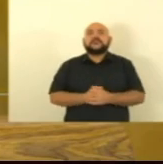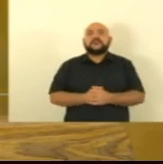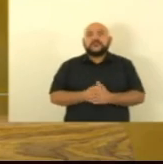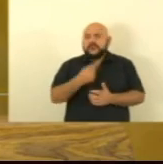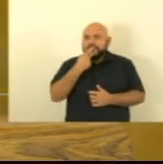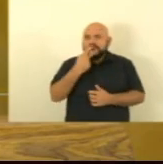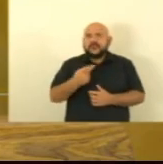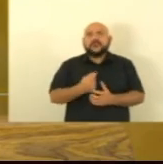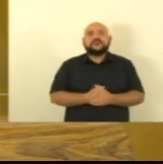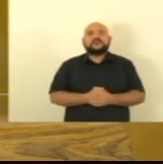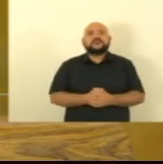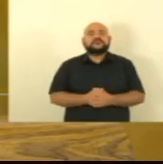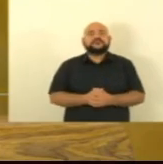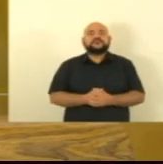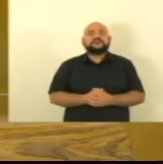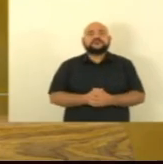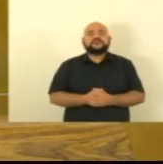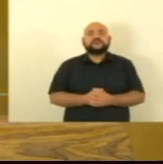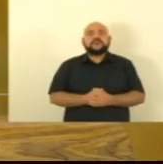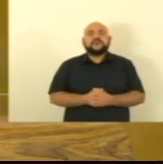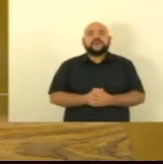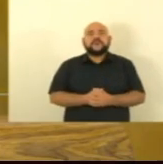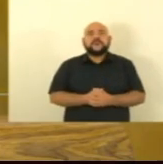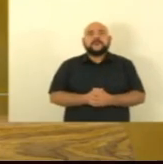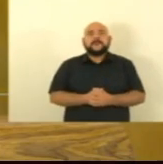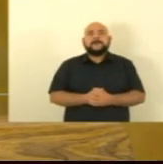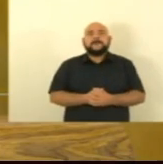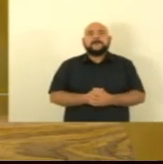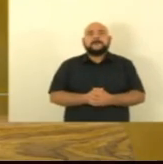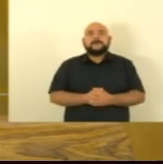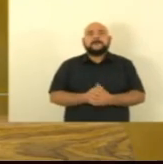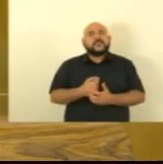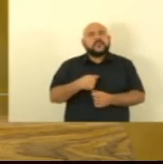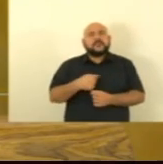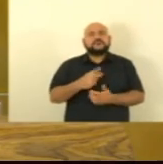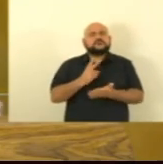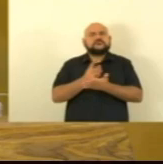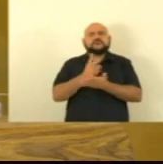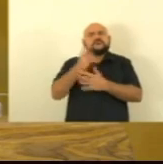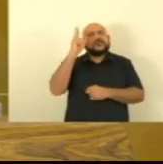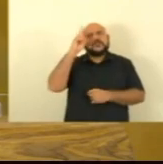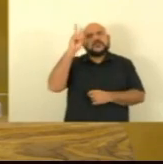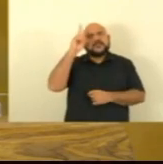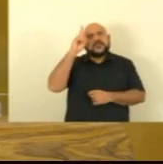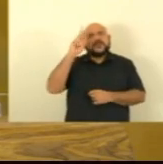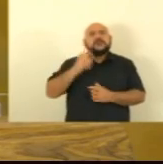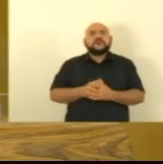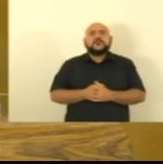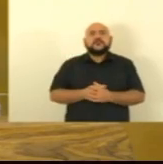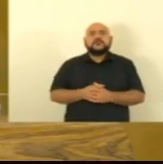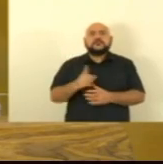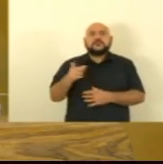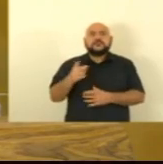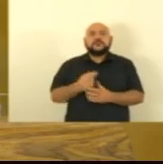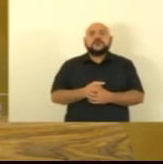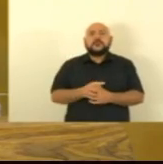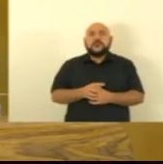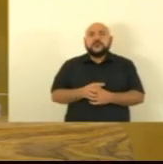letras, não me lembro de quando é que o delegado Danilo Baez faltou à